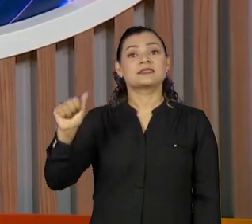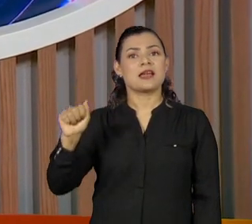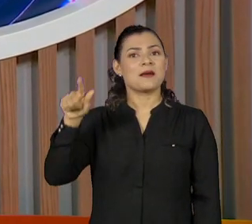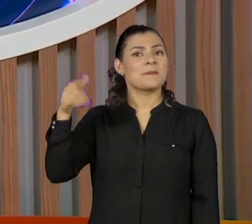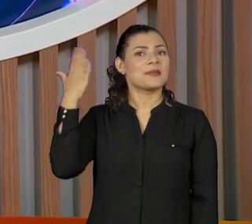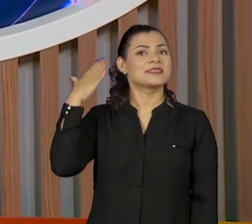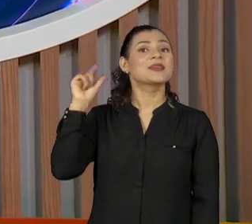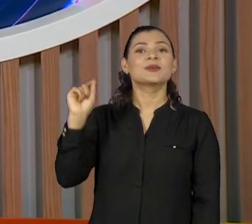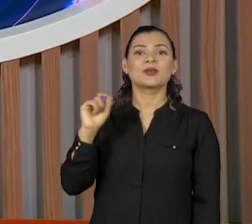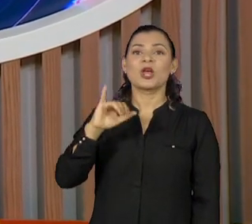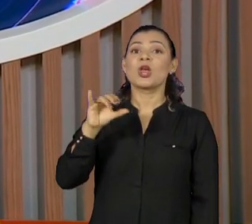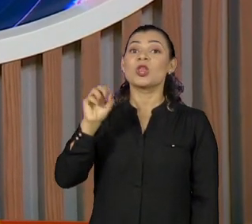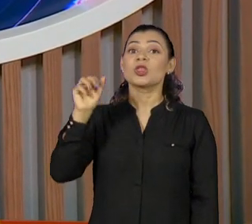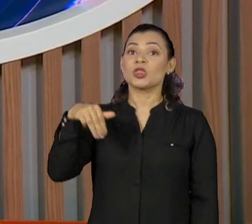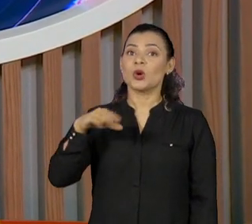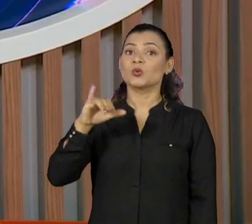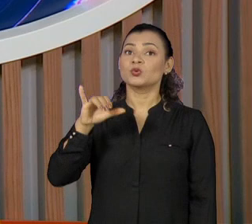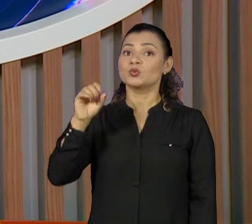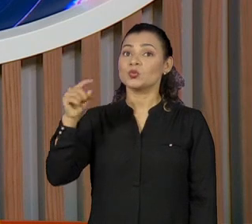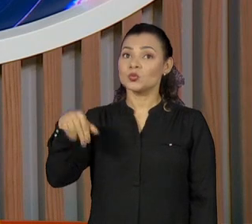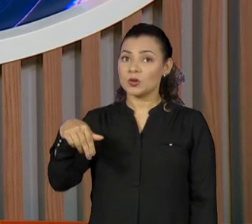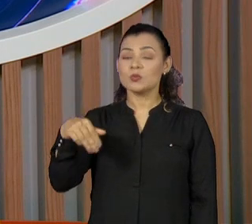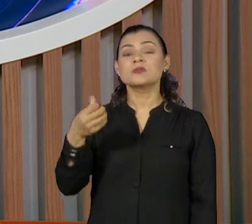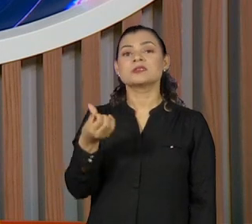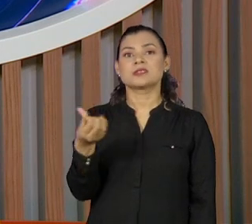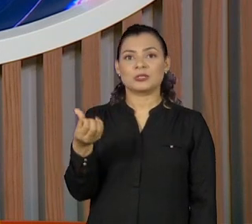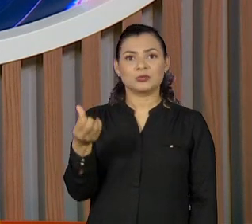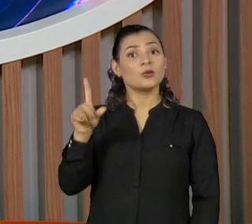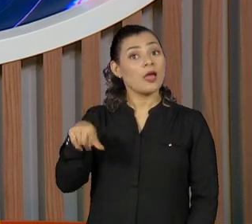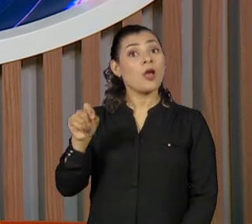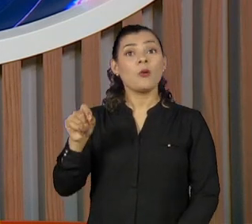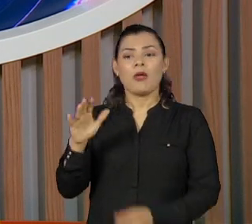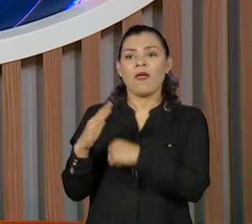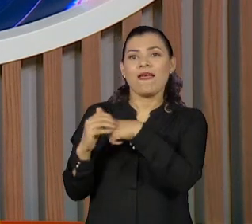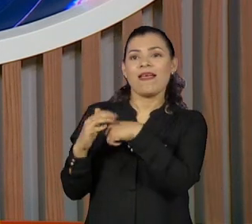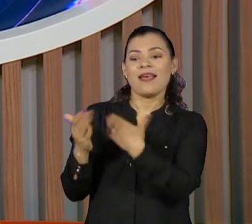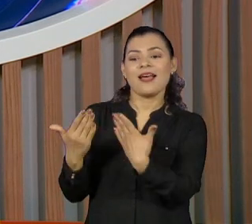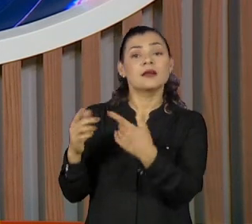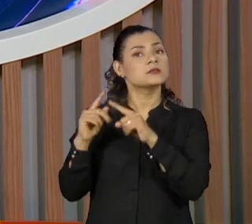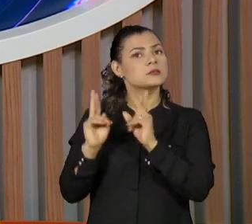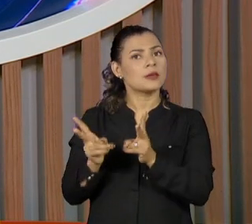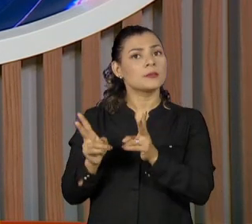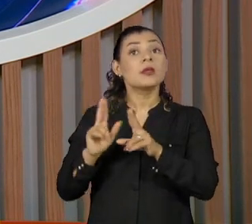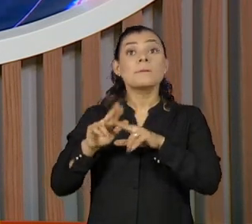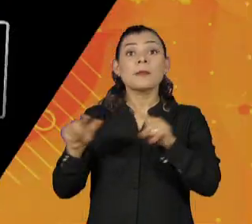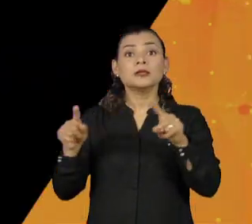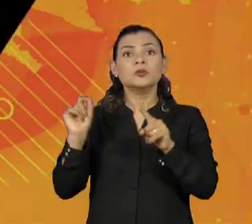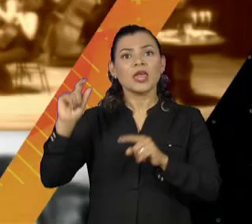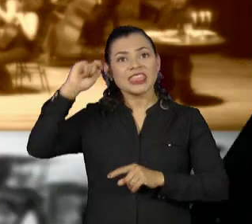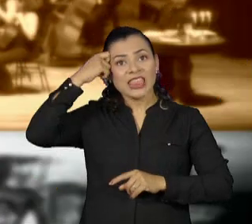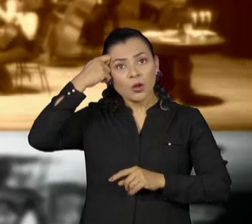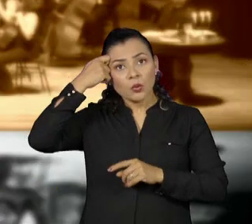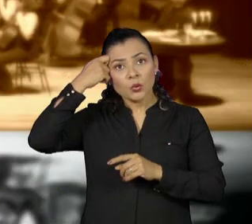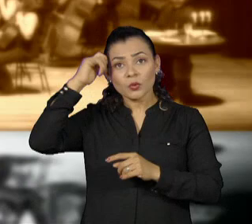queridinho do Dom João VI. E essa presença negra sempre foi historicamente apagada.